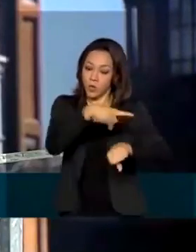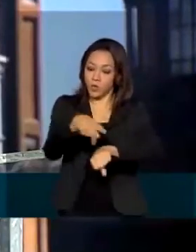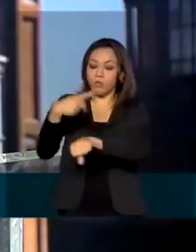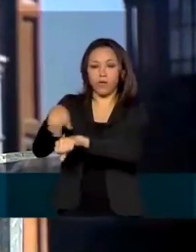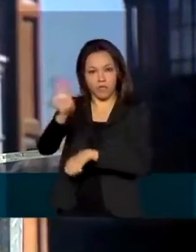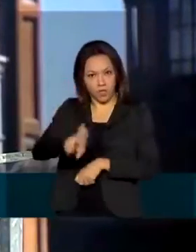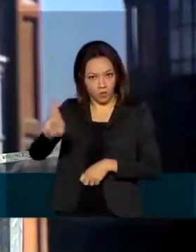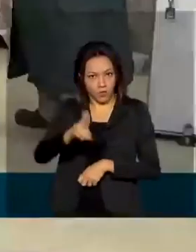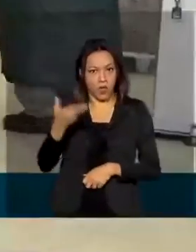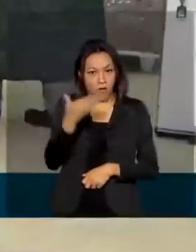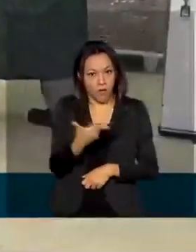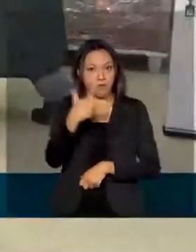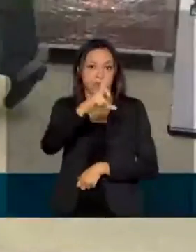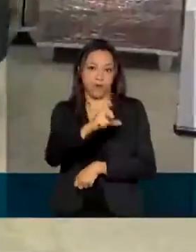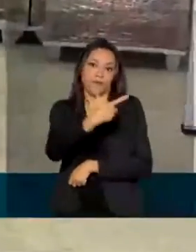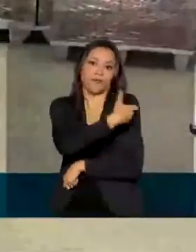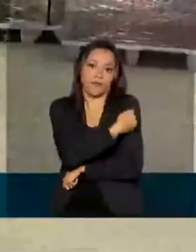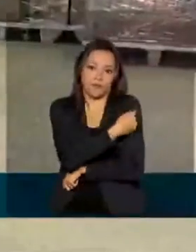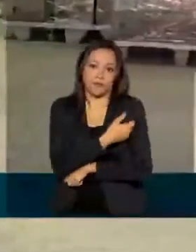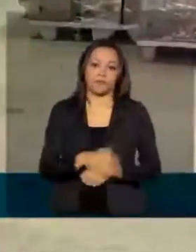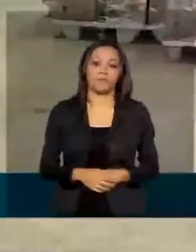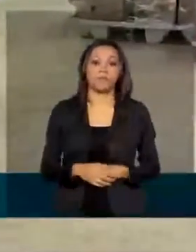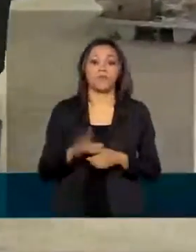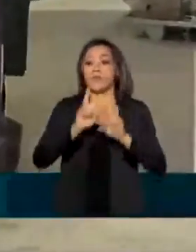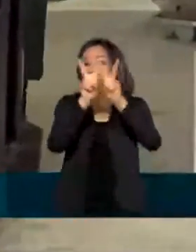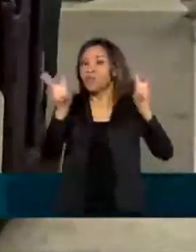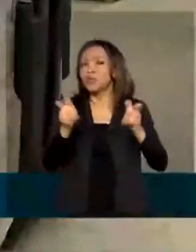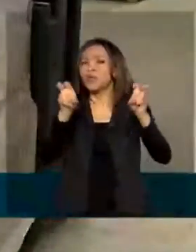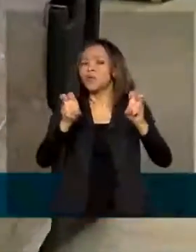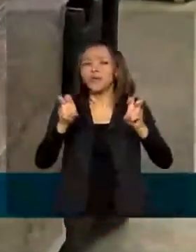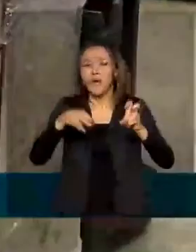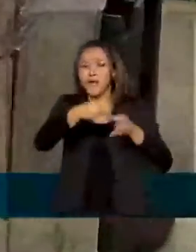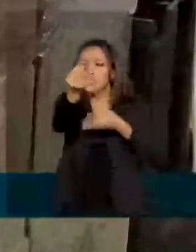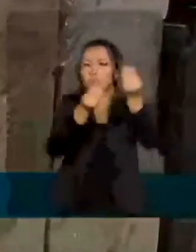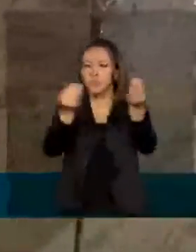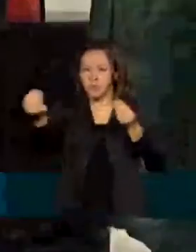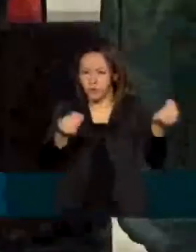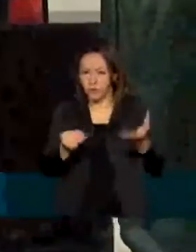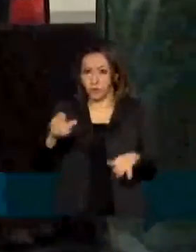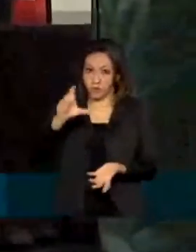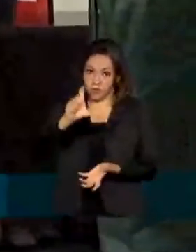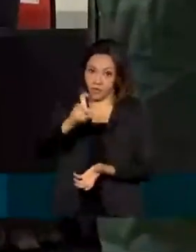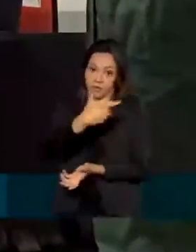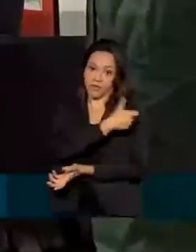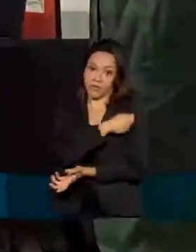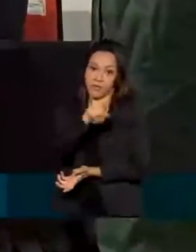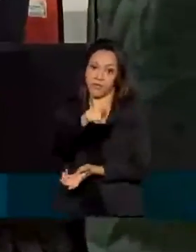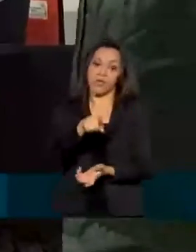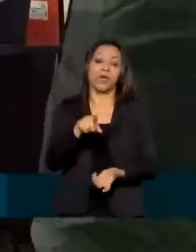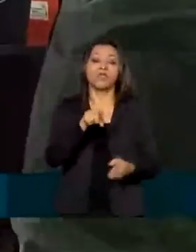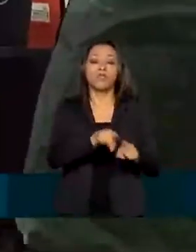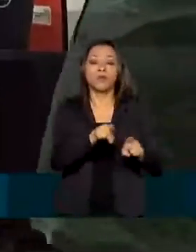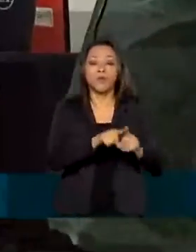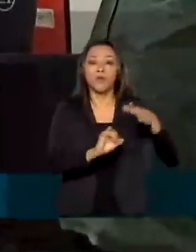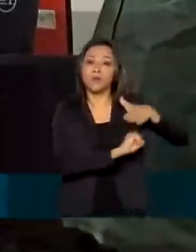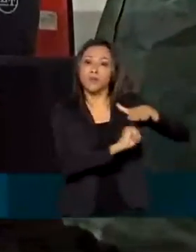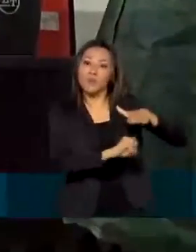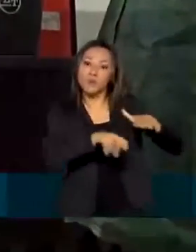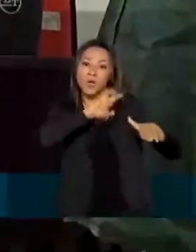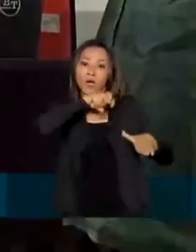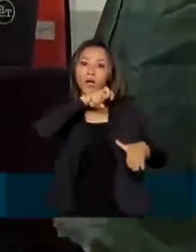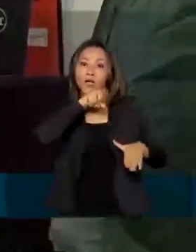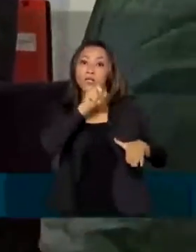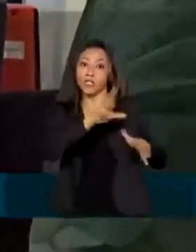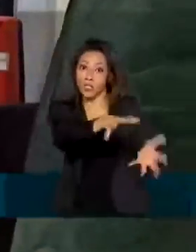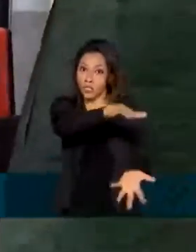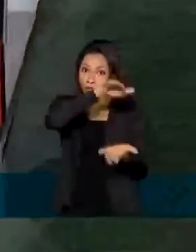empregaram largamente essa vacina. Sobre a distribuição de vacinas, o Instituto Butantan entregou nesta quarta-feira ao Programa Nacional